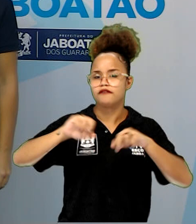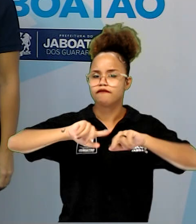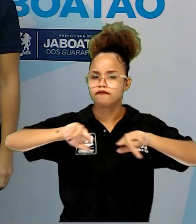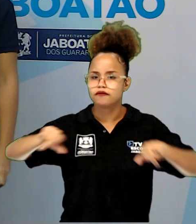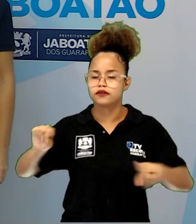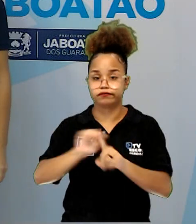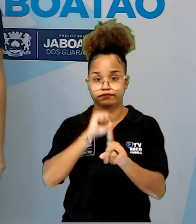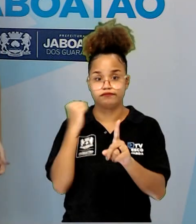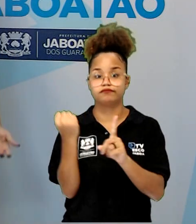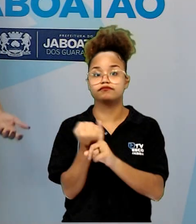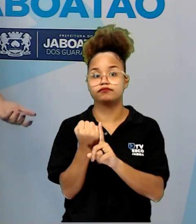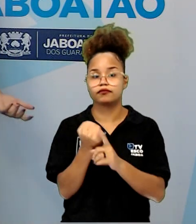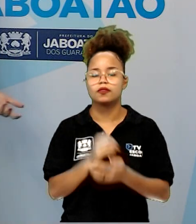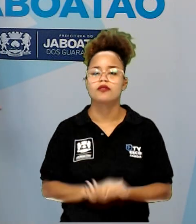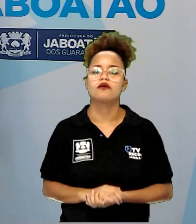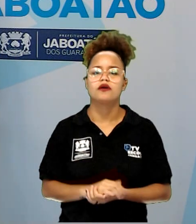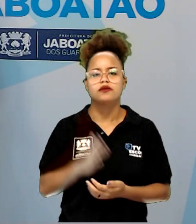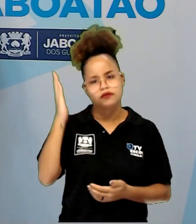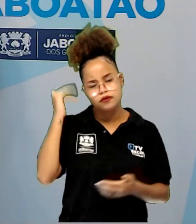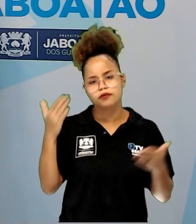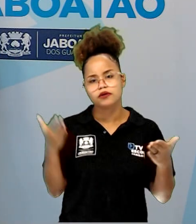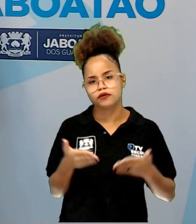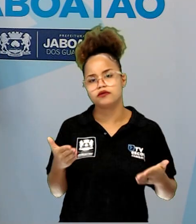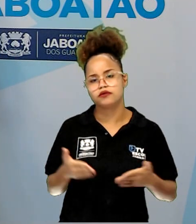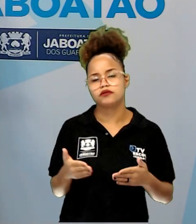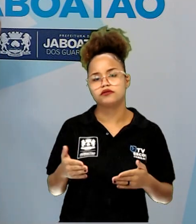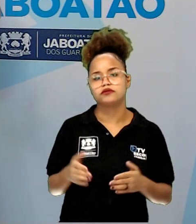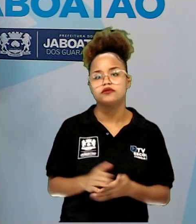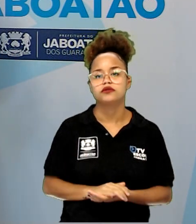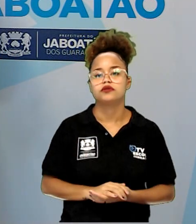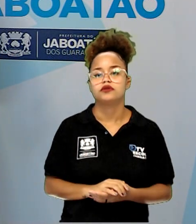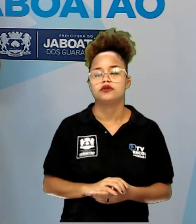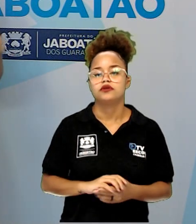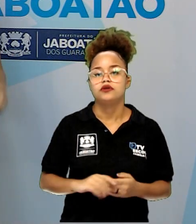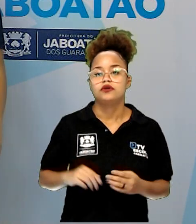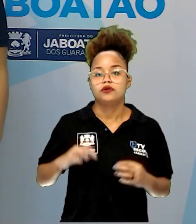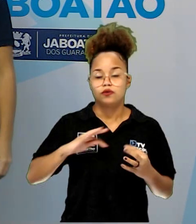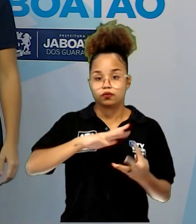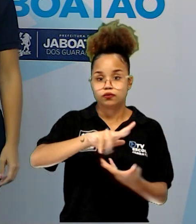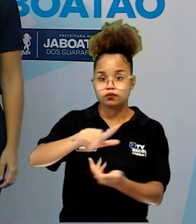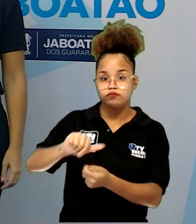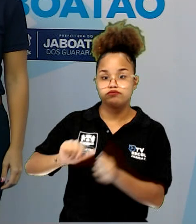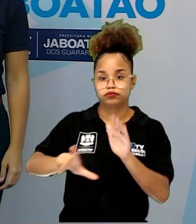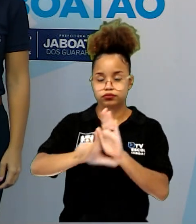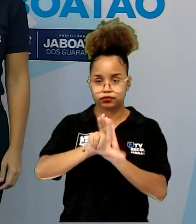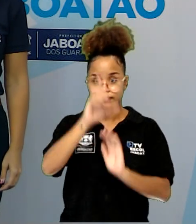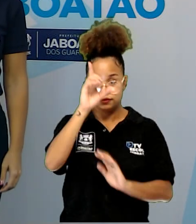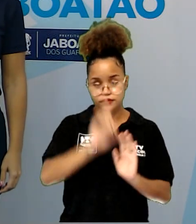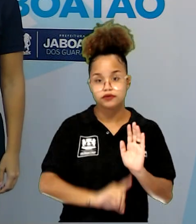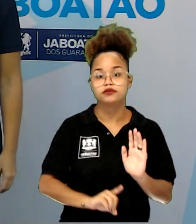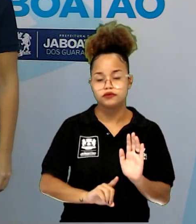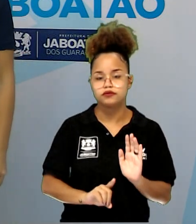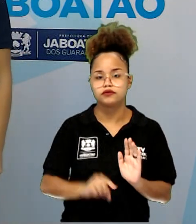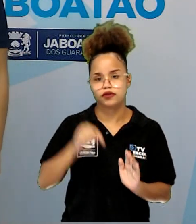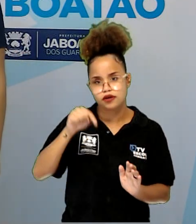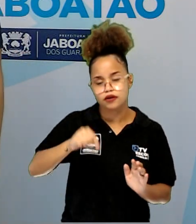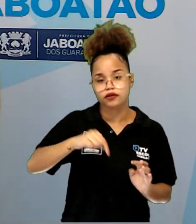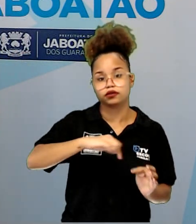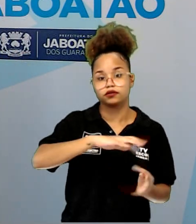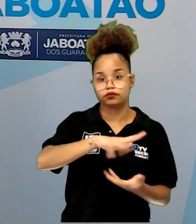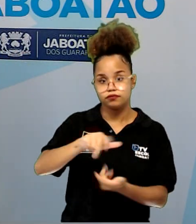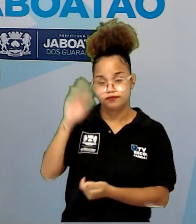sociedades. Vamos saber agora sobre os direitos universais e as leis aqui no nosso